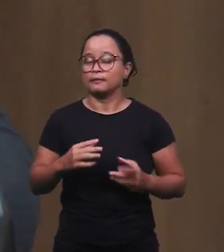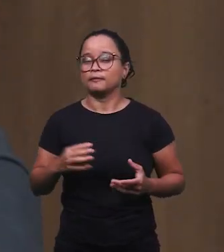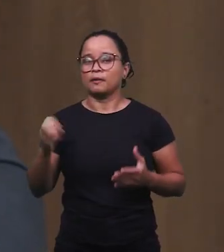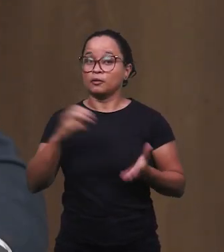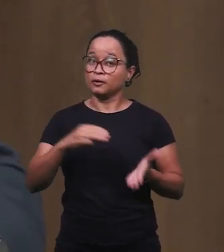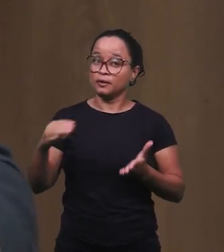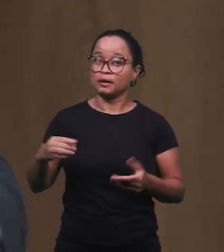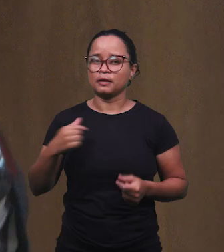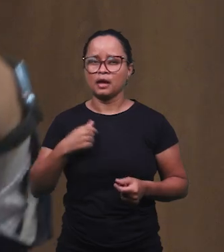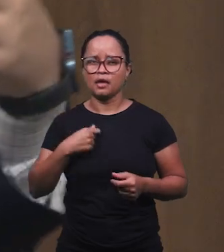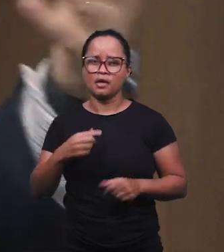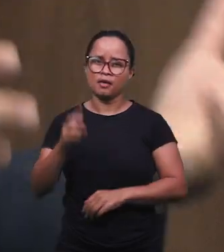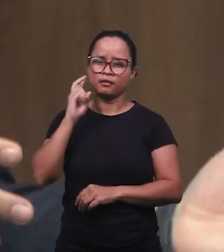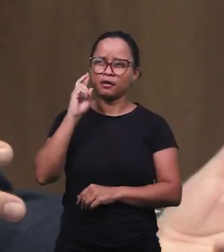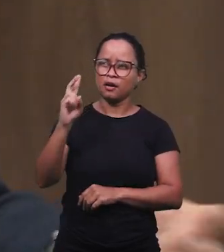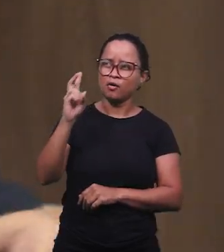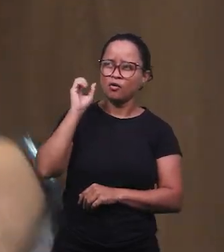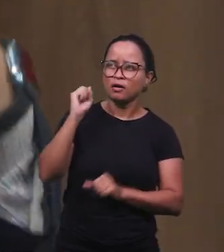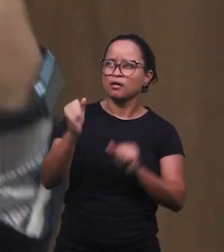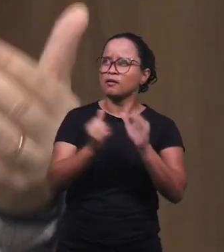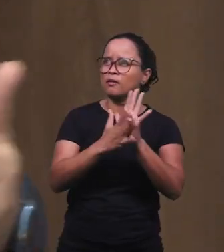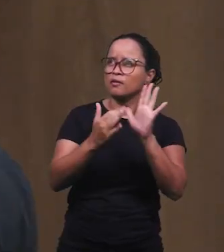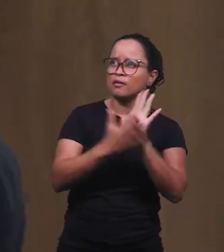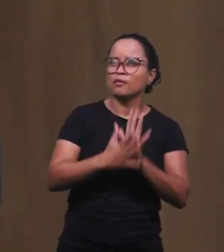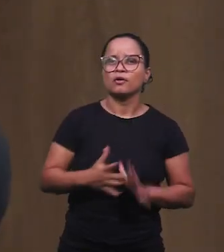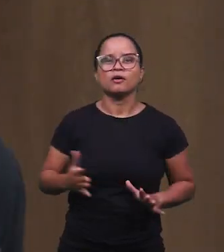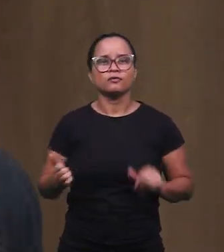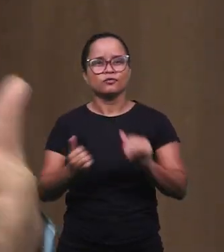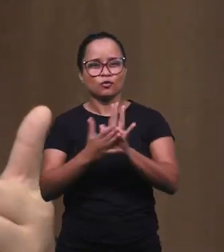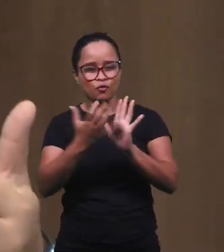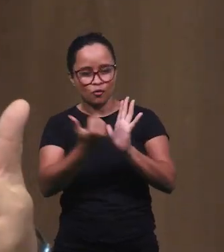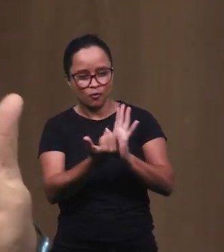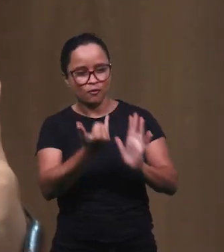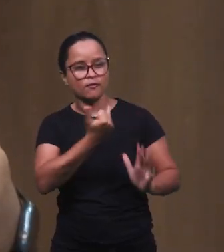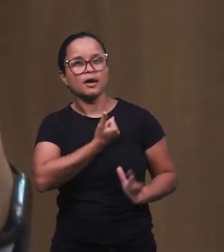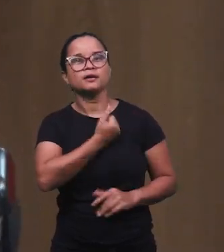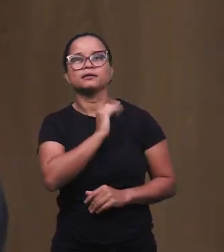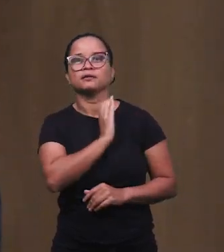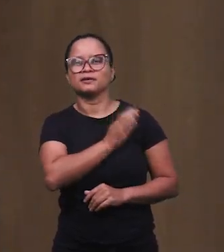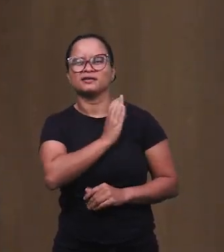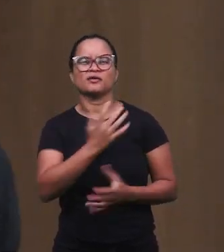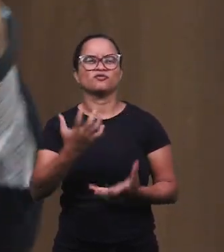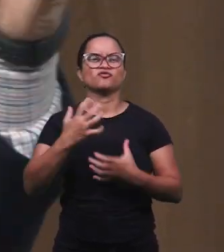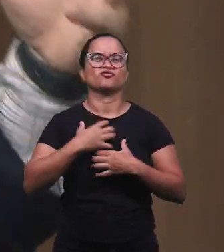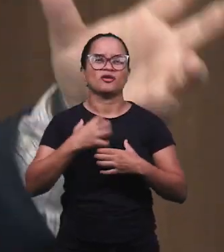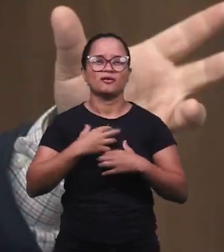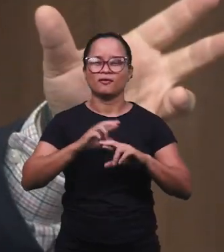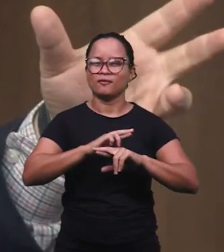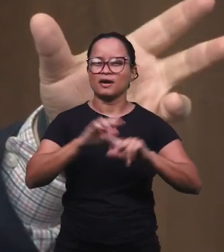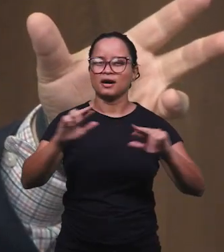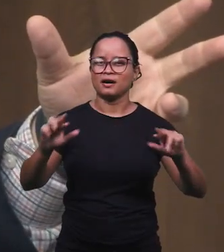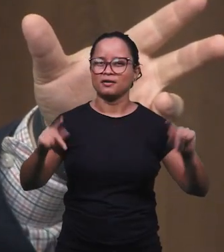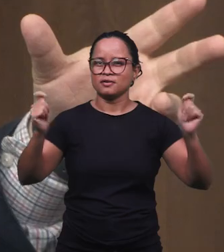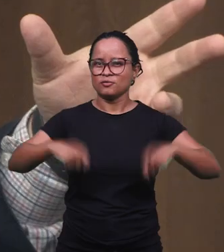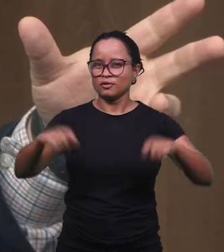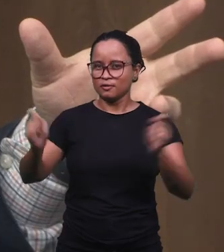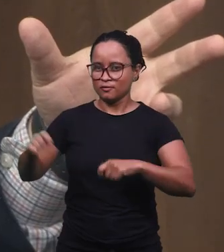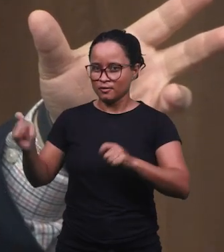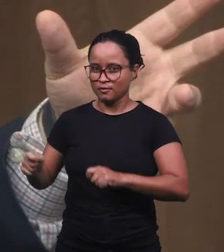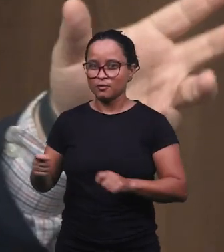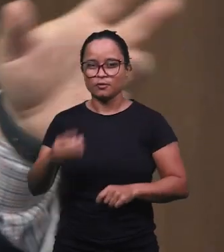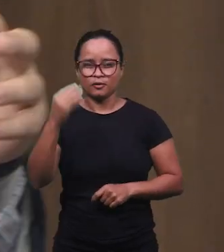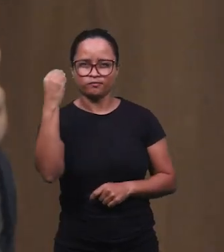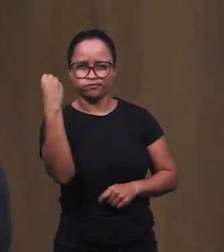uma mensagem, eu ouvi um louvor, eu lembrei, esse louvor fala ao meu coração por causa disso. Existem várias possibilidades que você tem